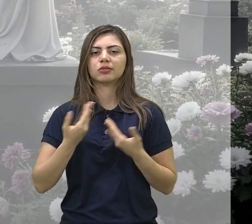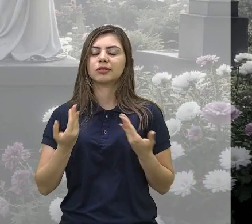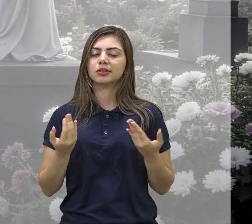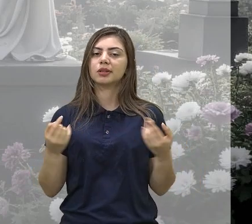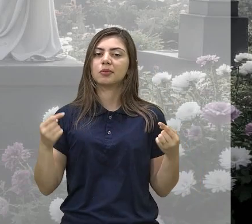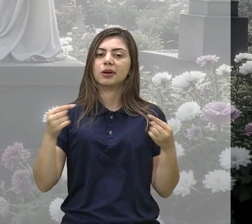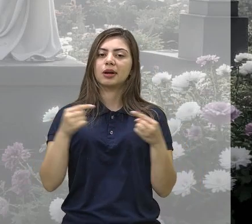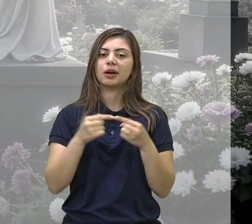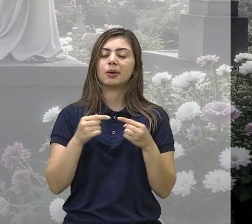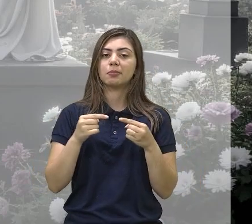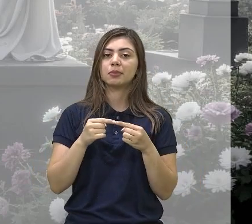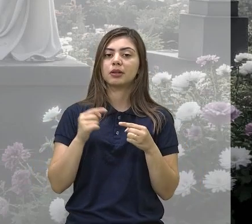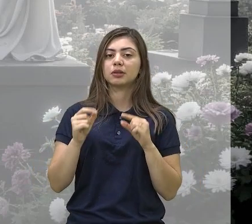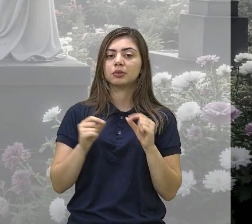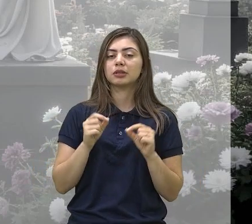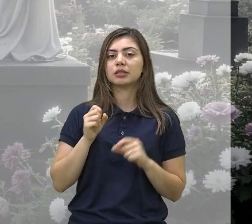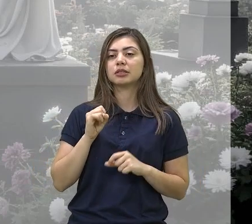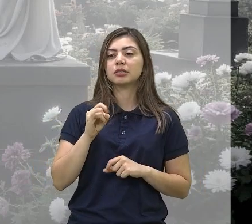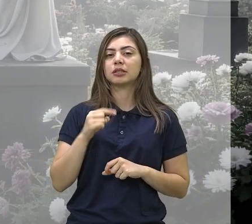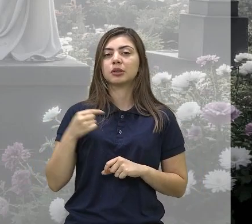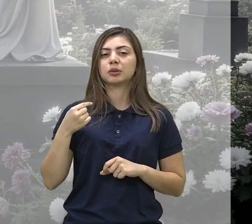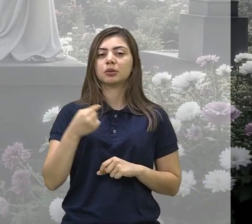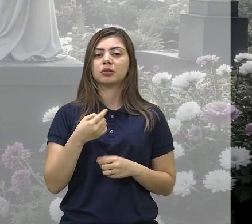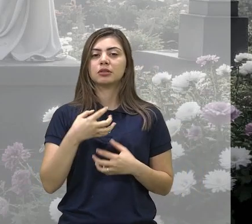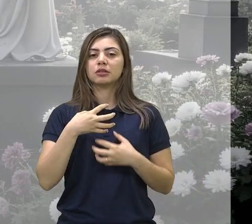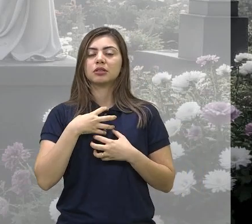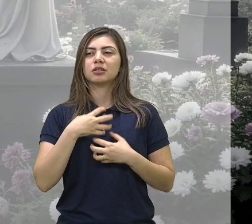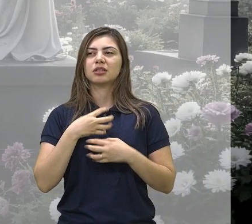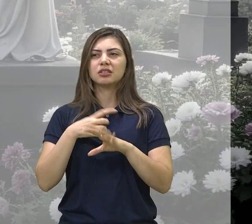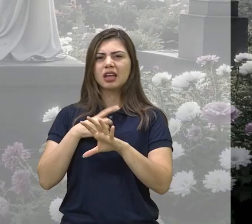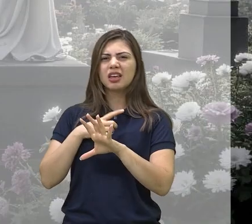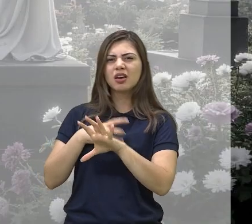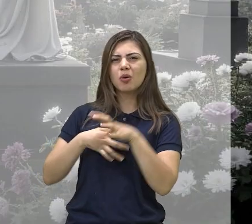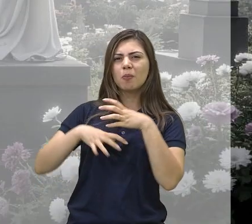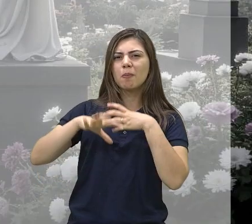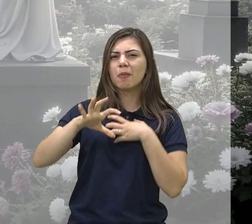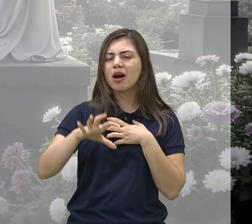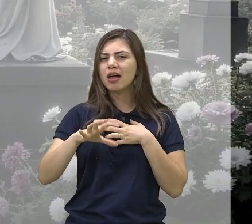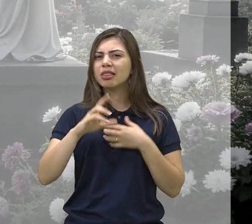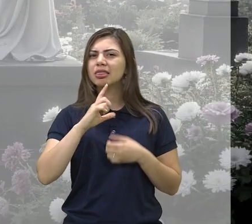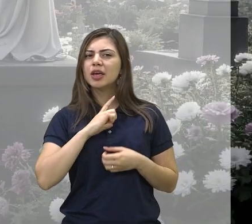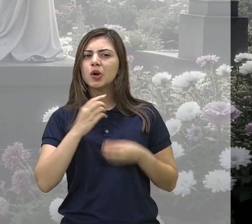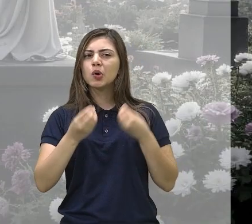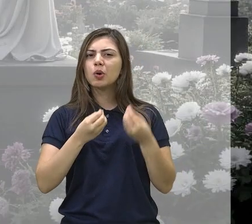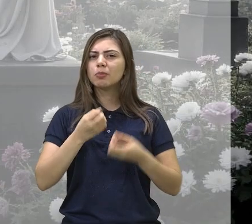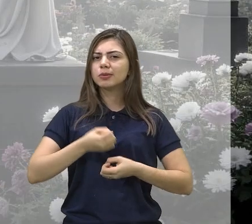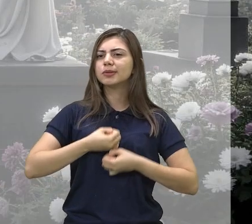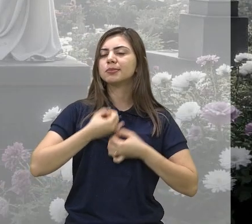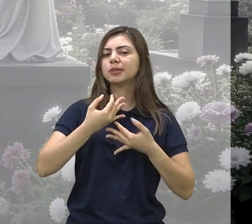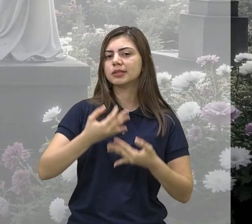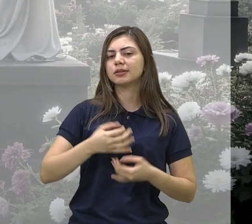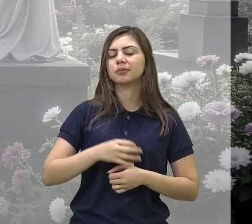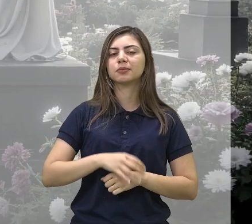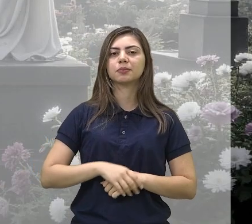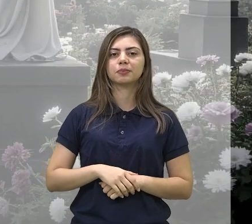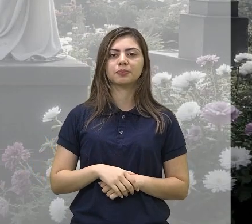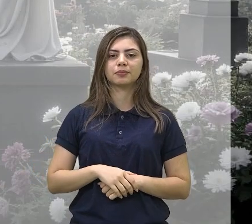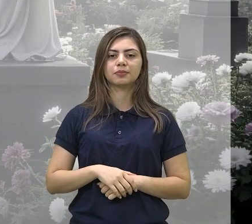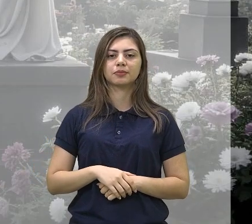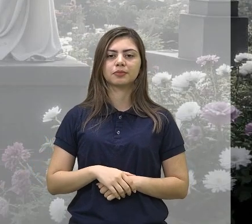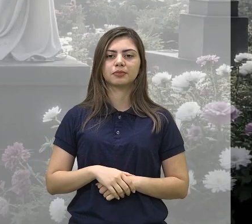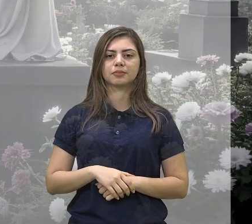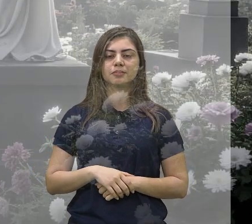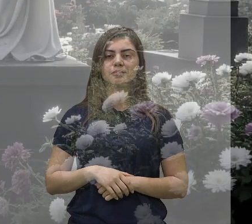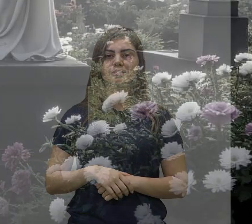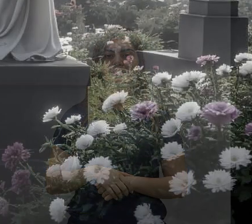do se a gente se sente invisível, não se sente escutado, e sentimentos, como a gente expressa isso. Essa geração aí